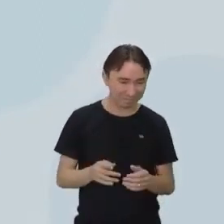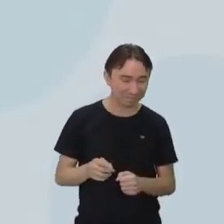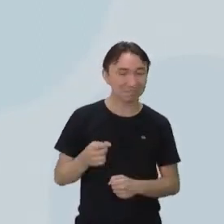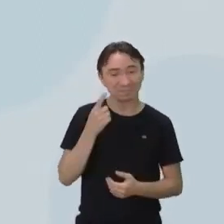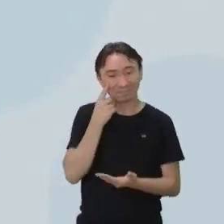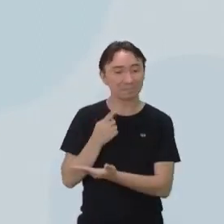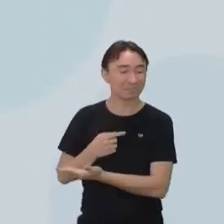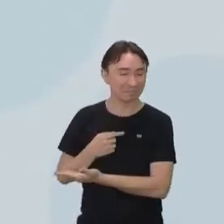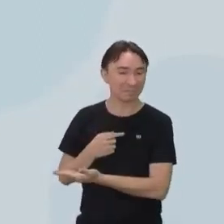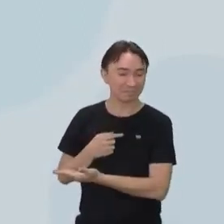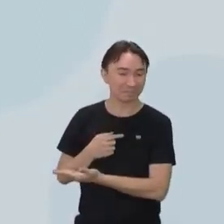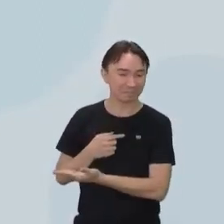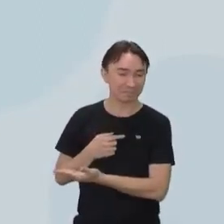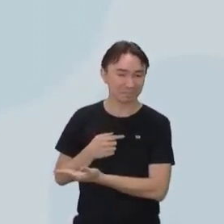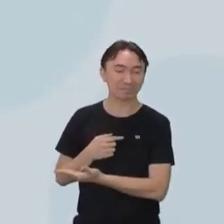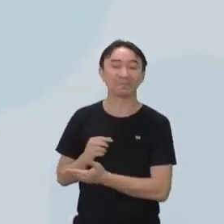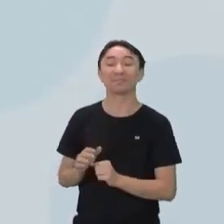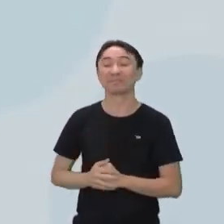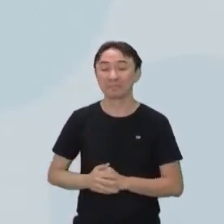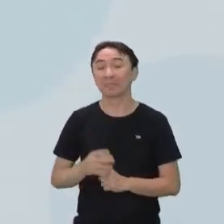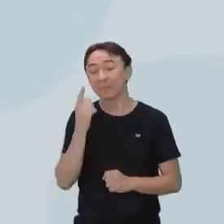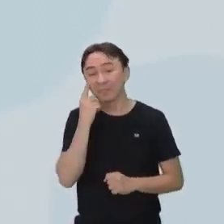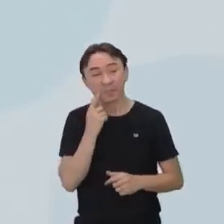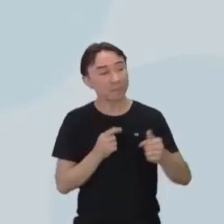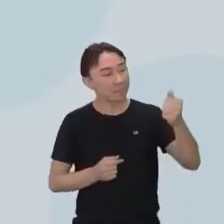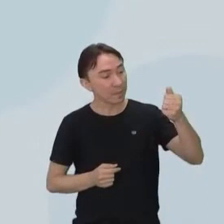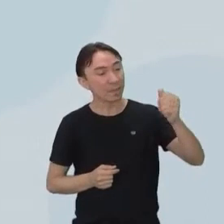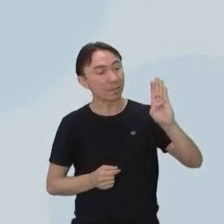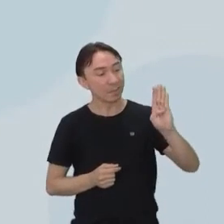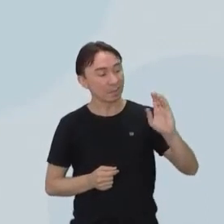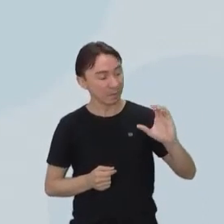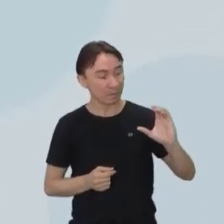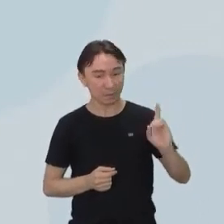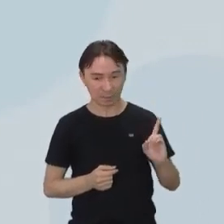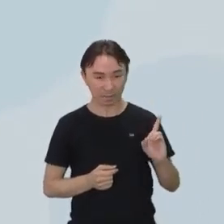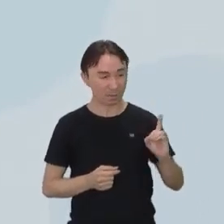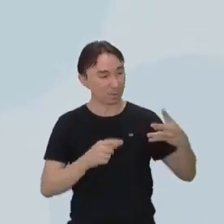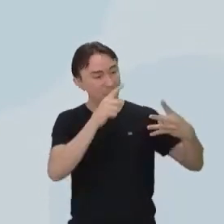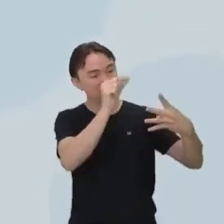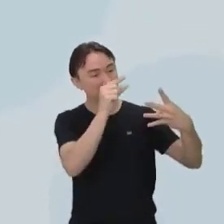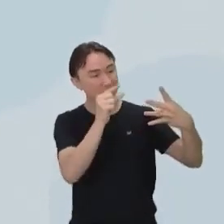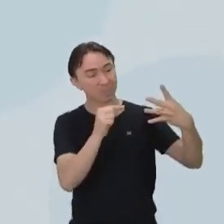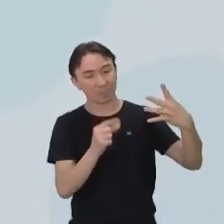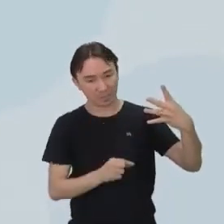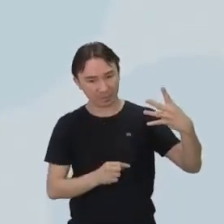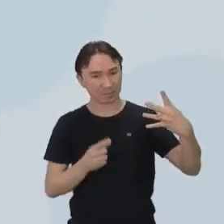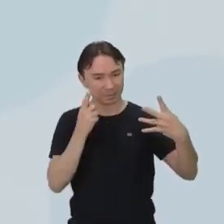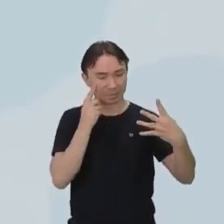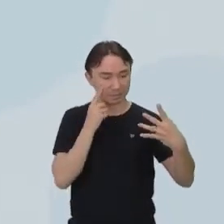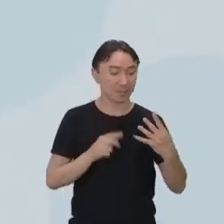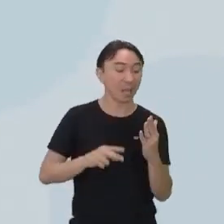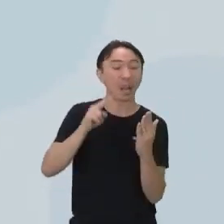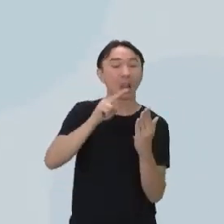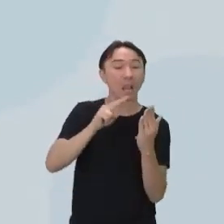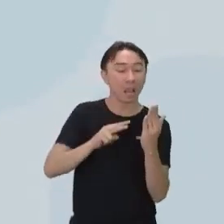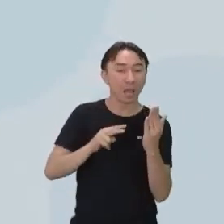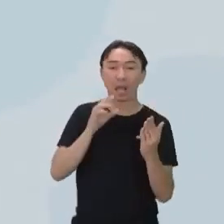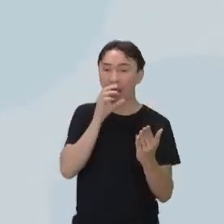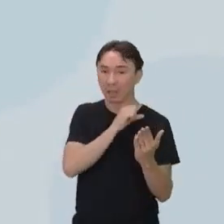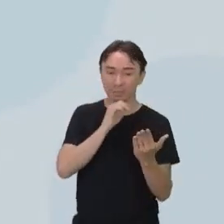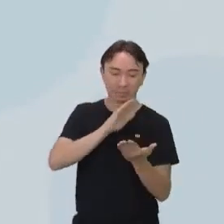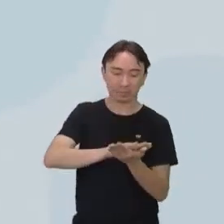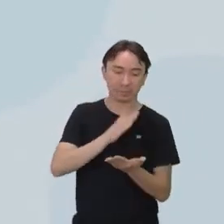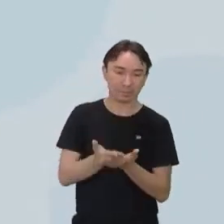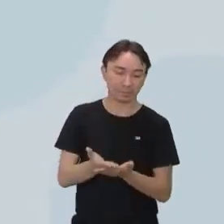também em gás carbônico. E aí vamos para a alternativa aqui, ó. Professor, faça a leitura rapidinho para a gente, da alternativa A